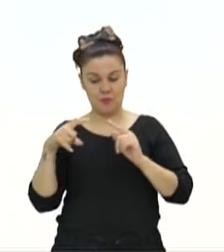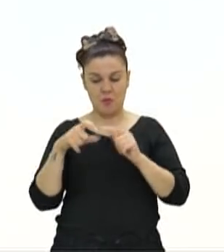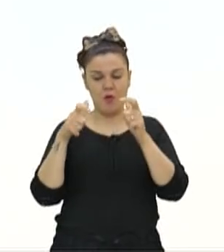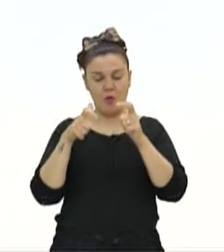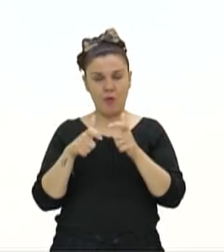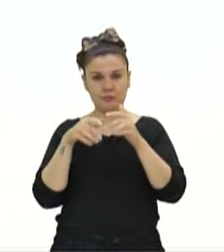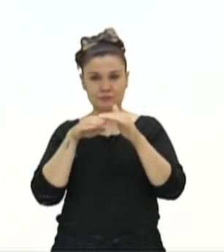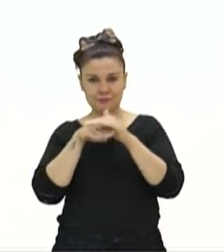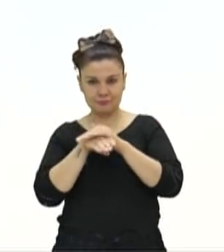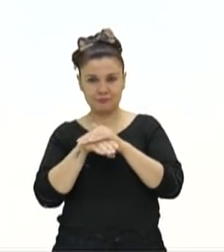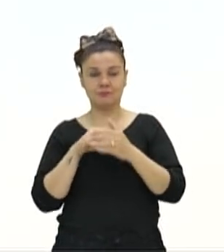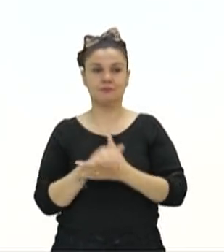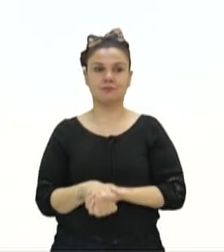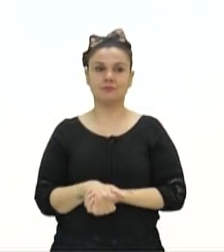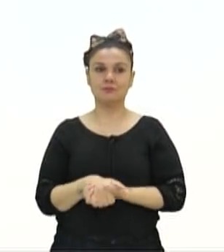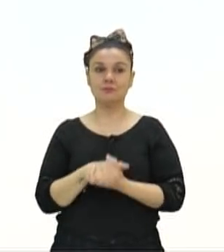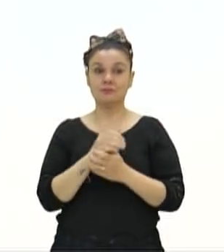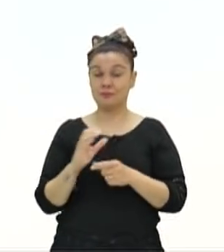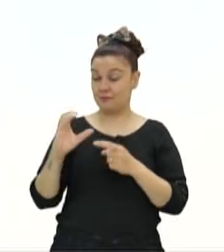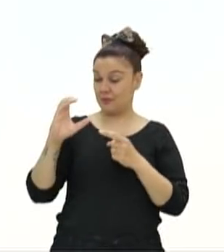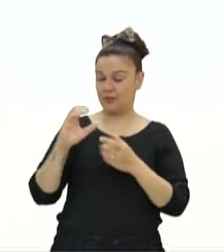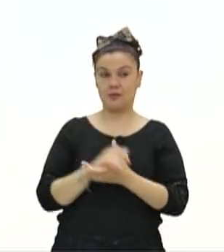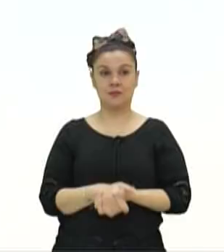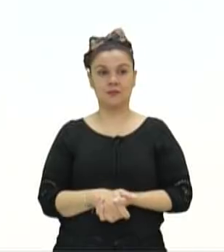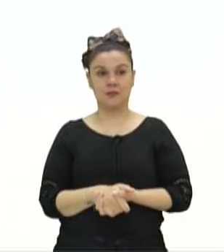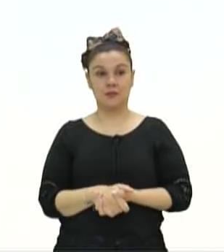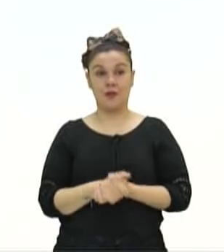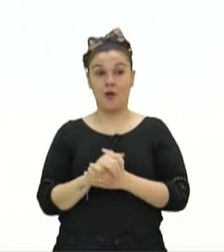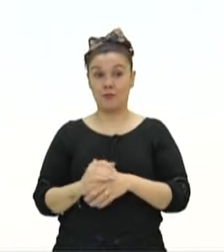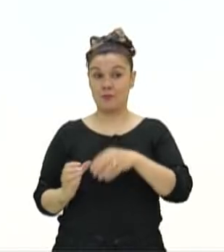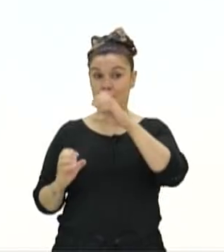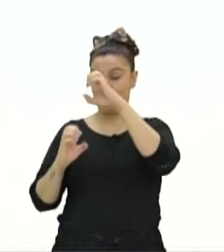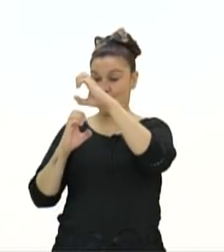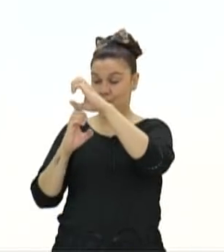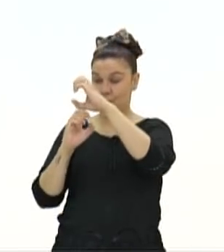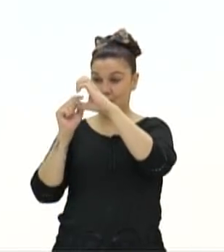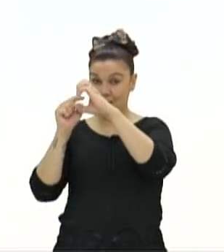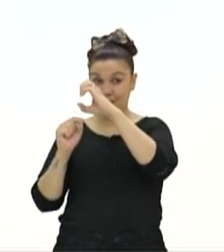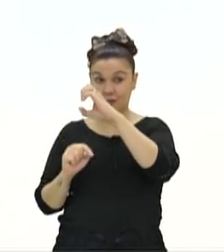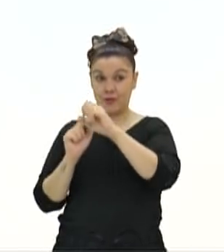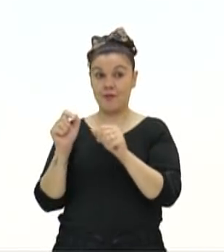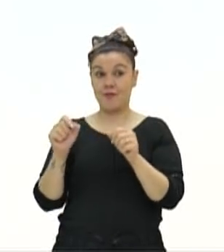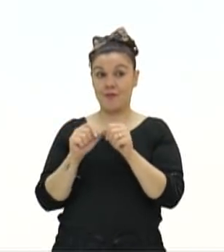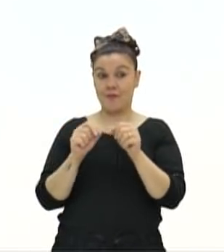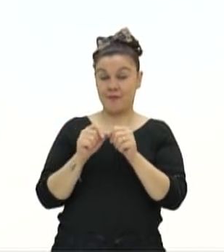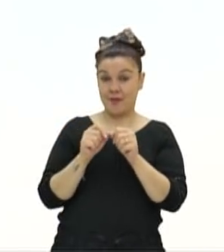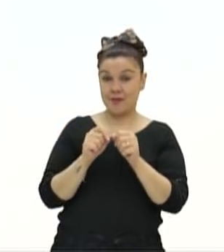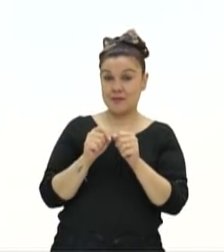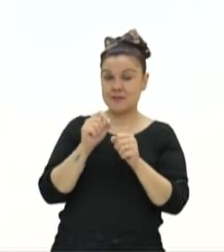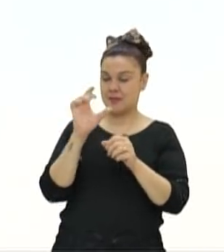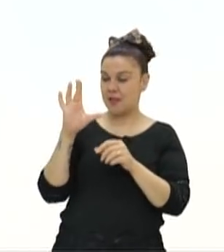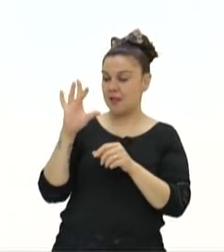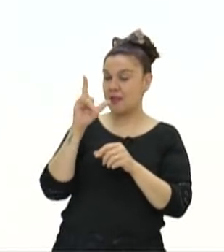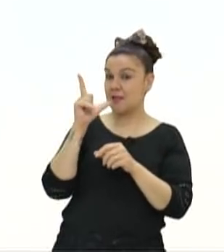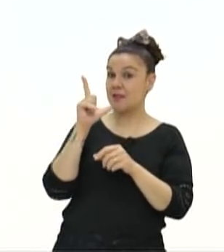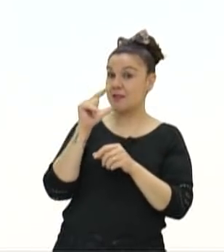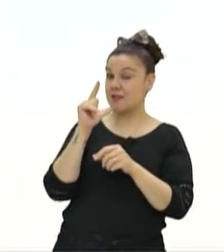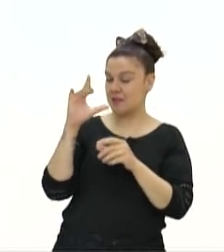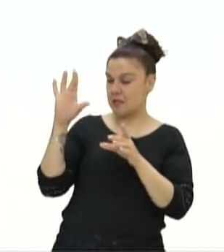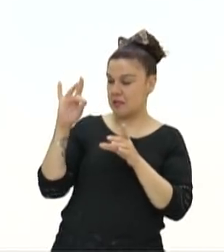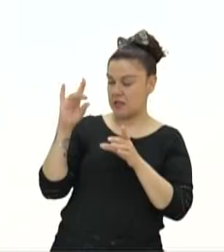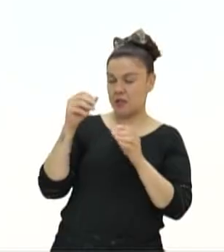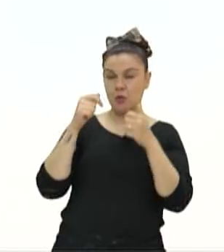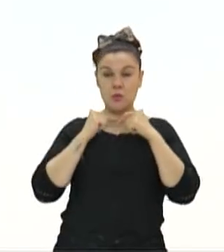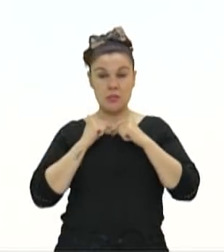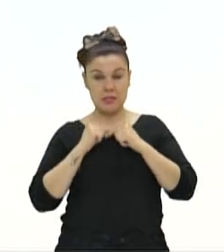onde eles ficam armazenados. E na letra C, glândula produtora de líquido que neutraliza